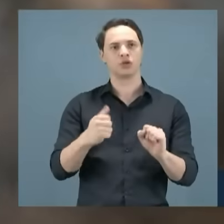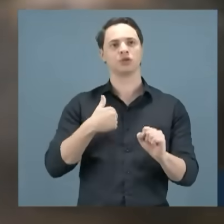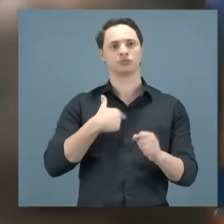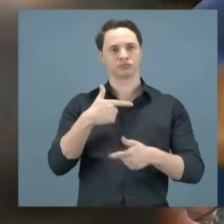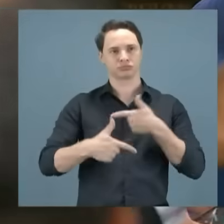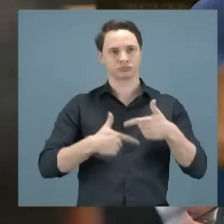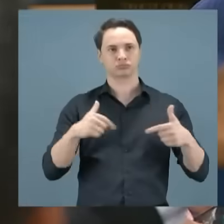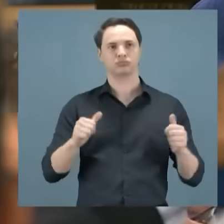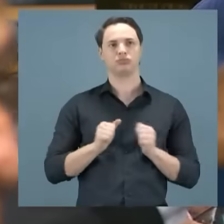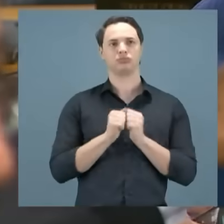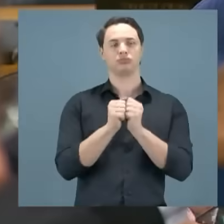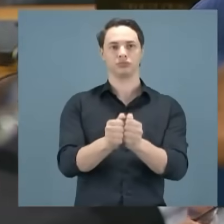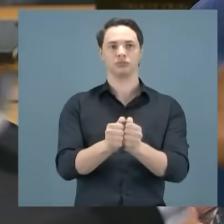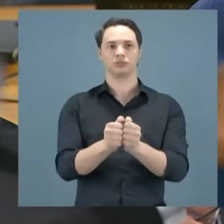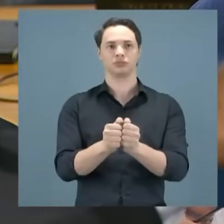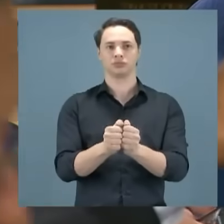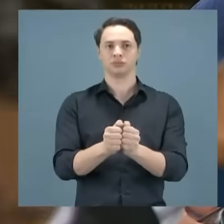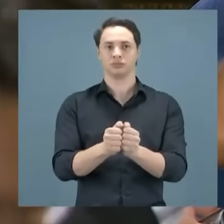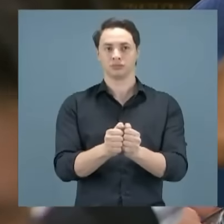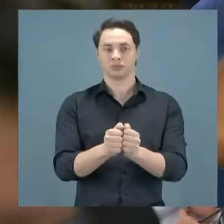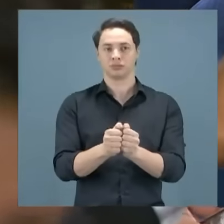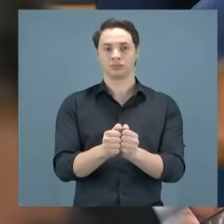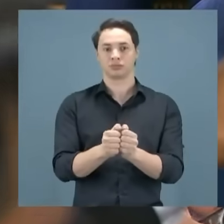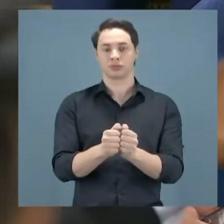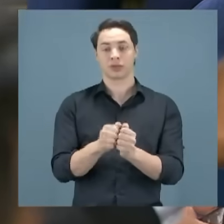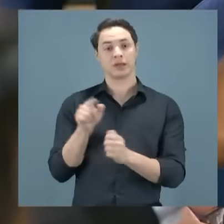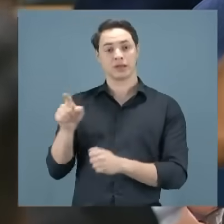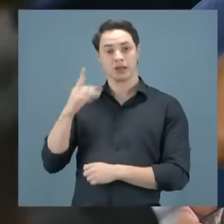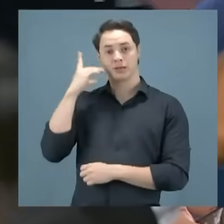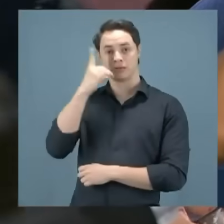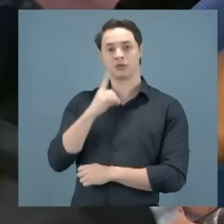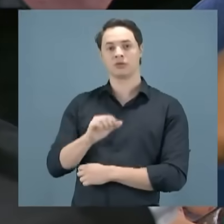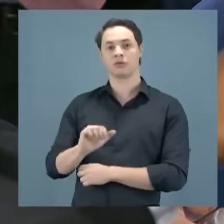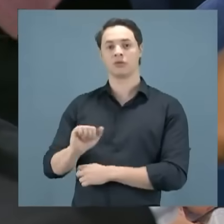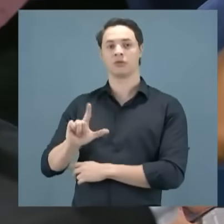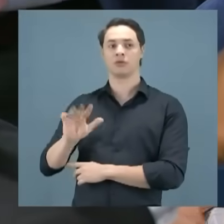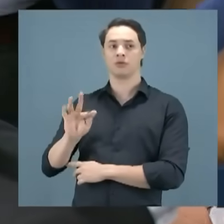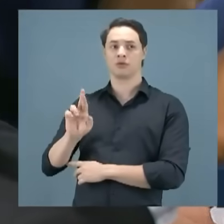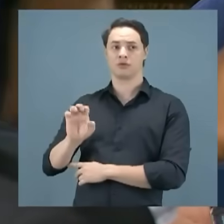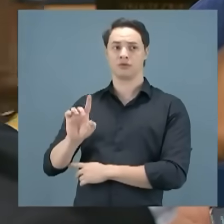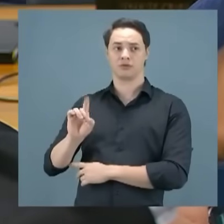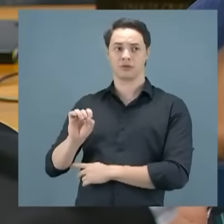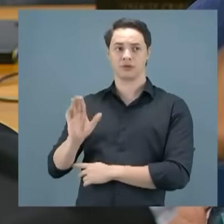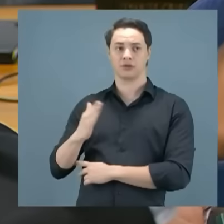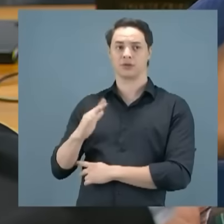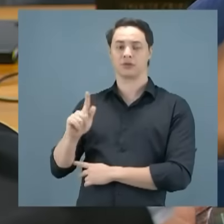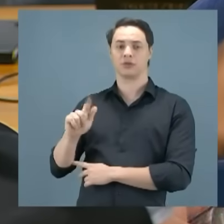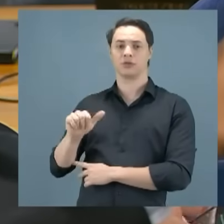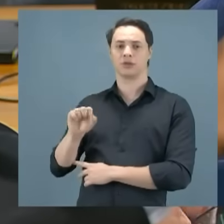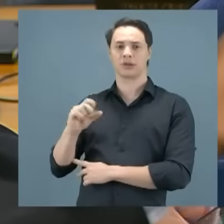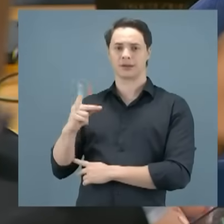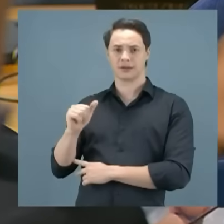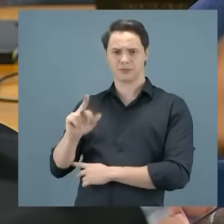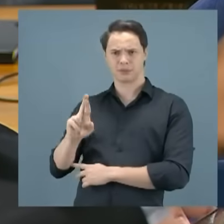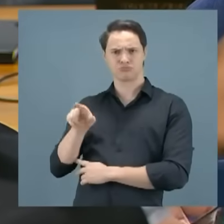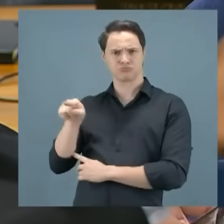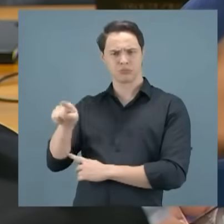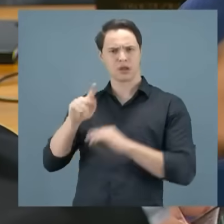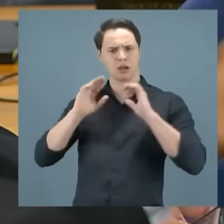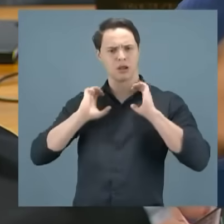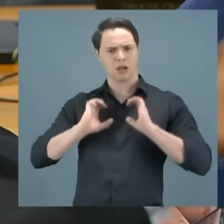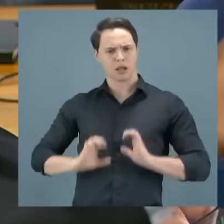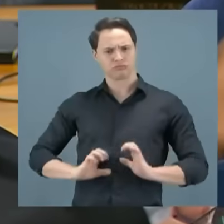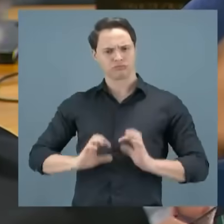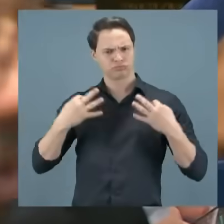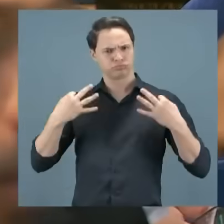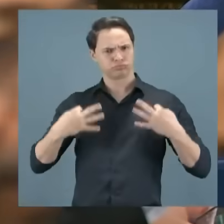sentido. Nós temos, e o deputado Alfredo Gaspar, que a gente sabe da postura dele, ética, uma